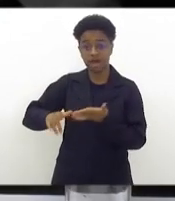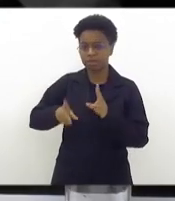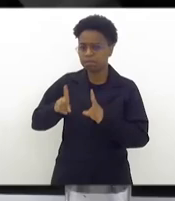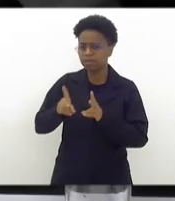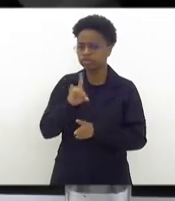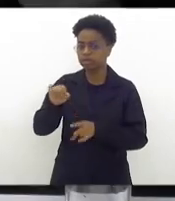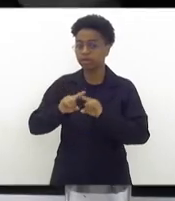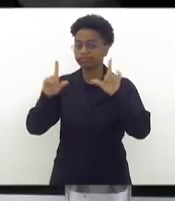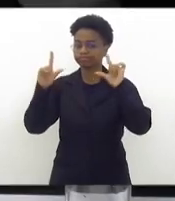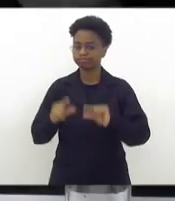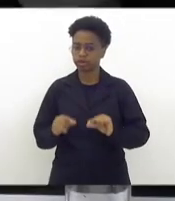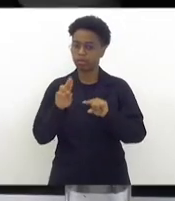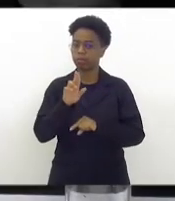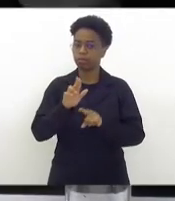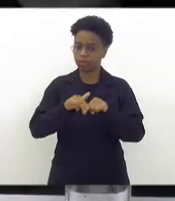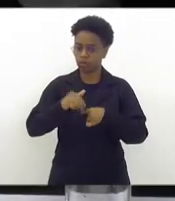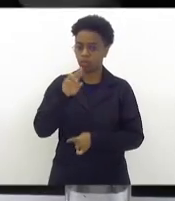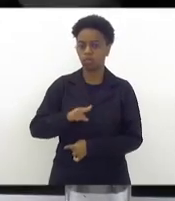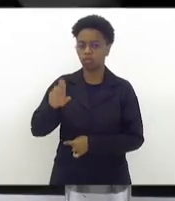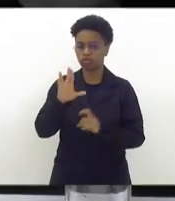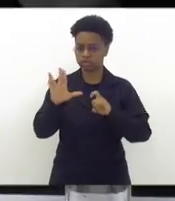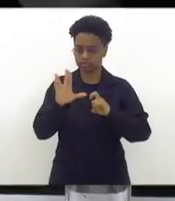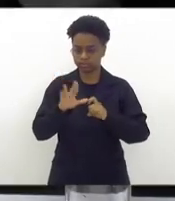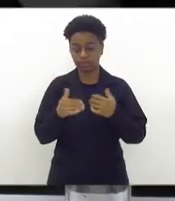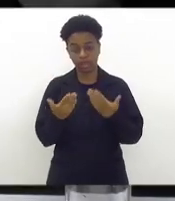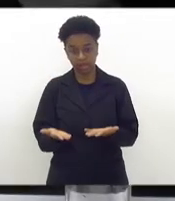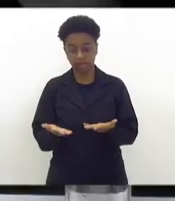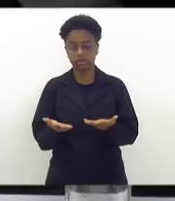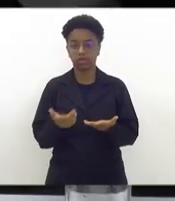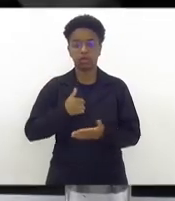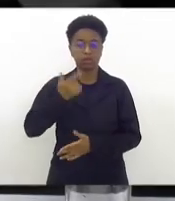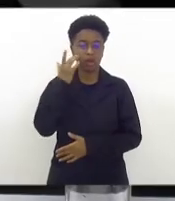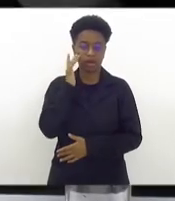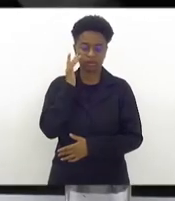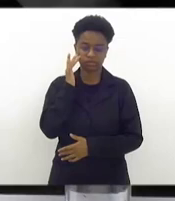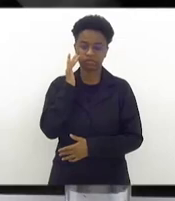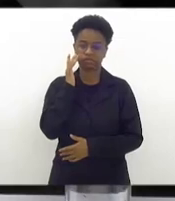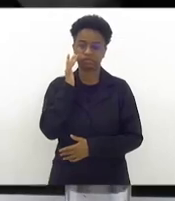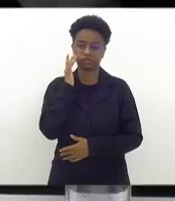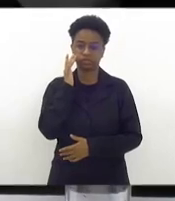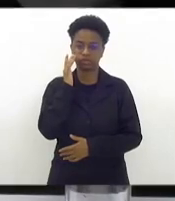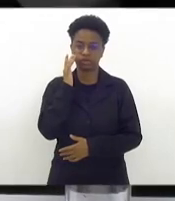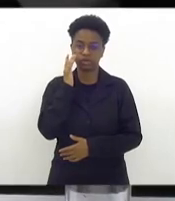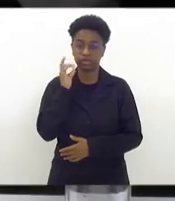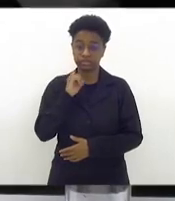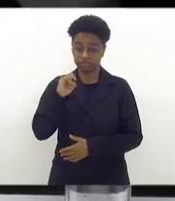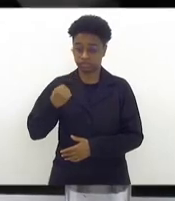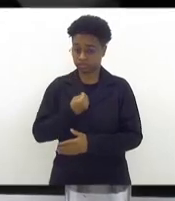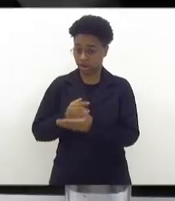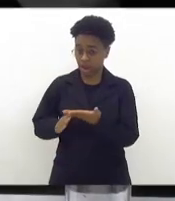reduziram drasticamente esse quadro através do uso do canabidiol. Então, eu acho que, ao fazer essa aprovação, a